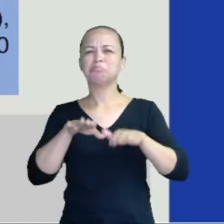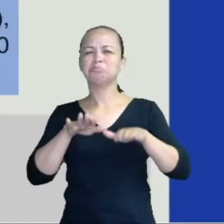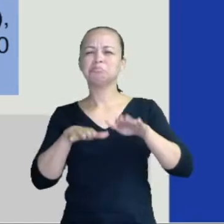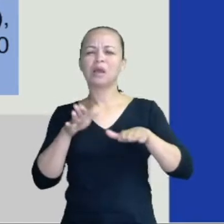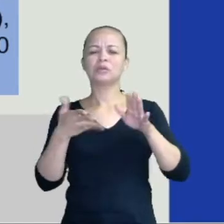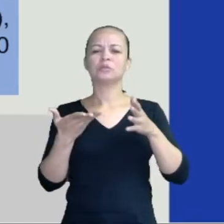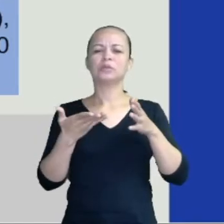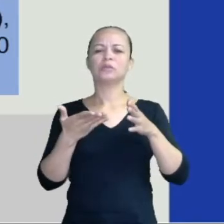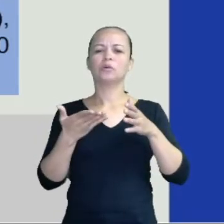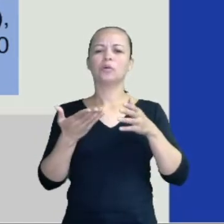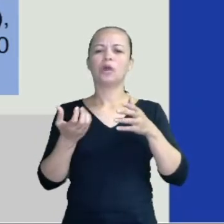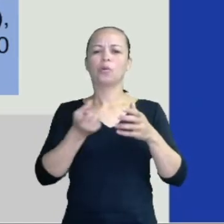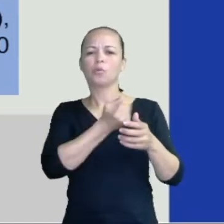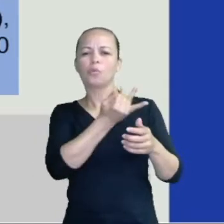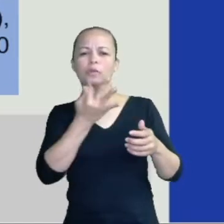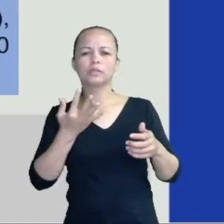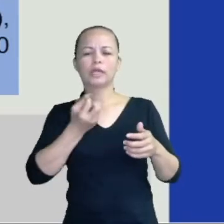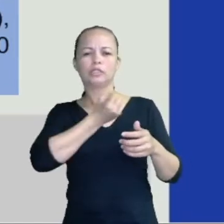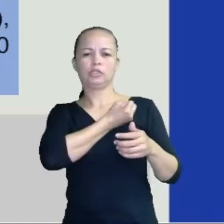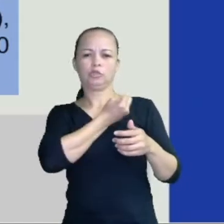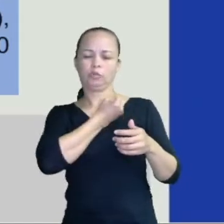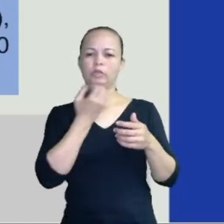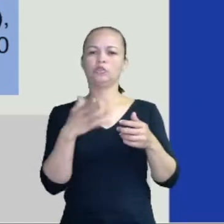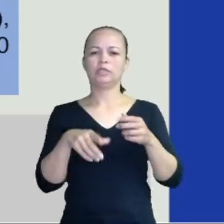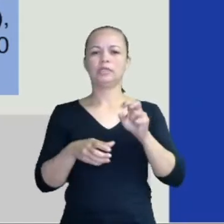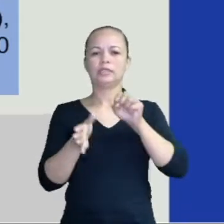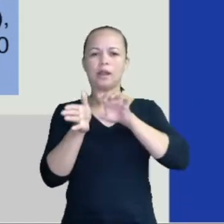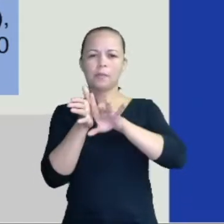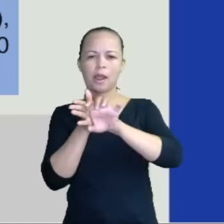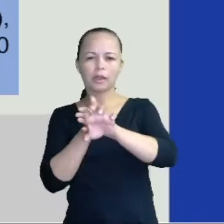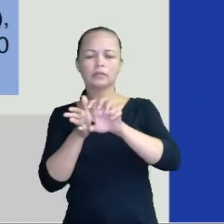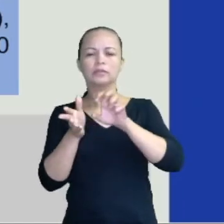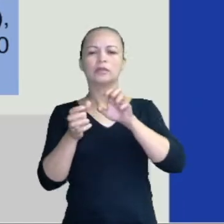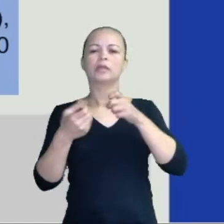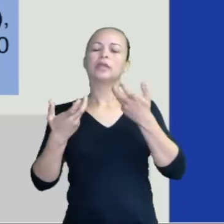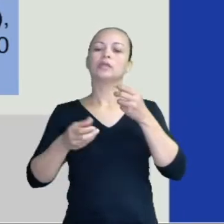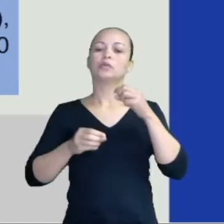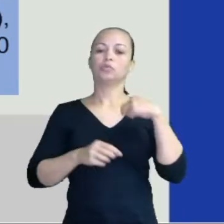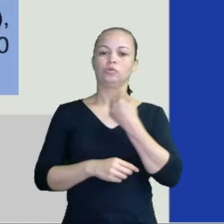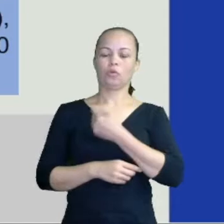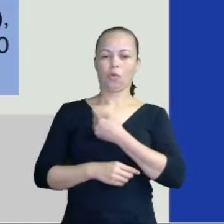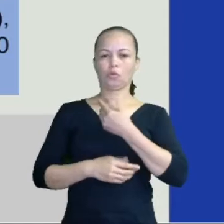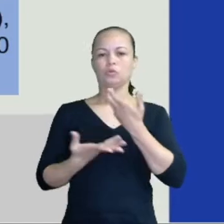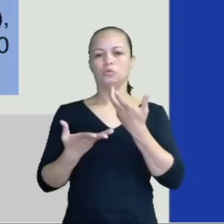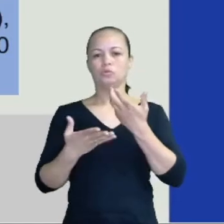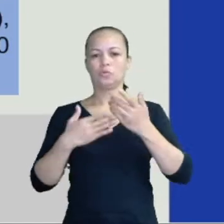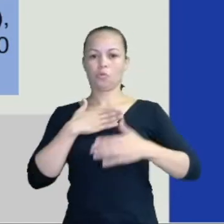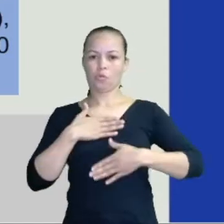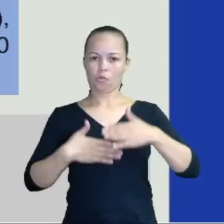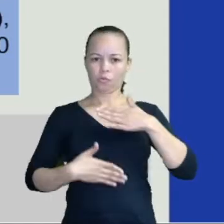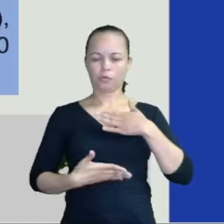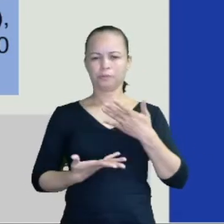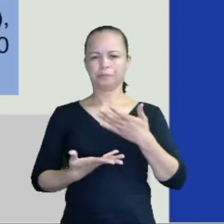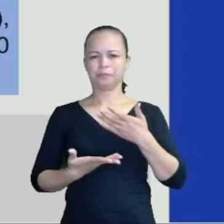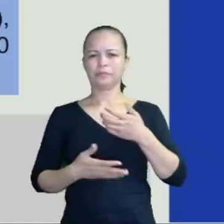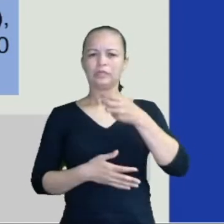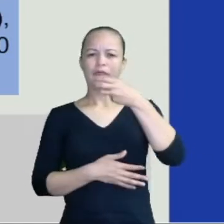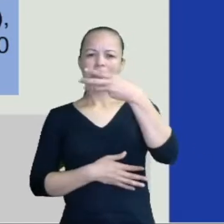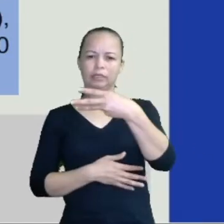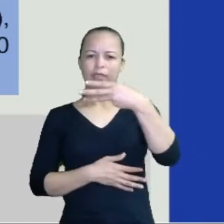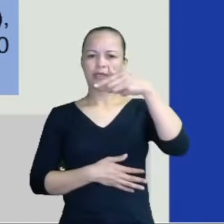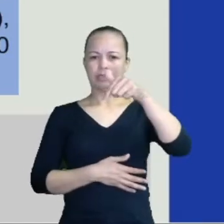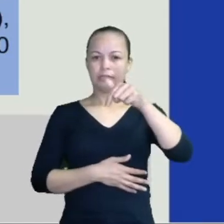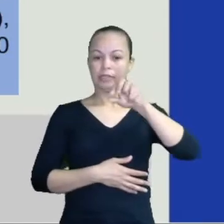aproximadamente o mesmo número de células bacterianas que células humanas em nosso corpo, cerca de